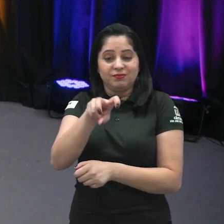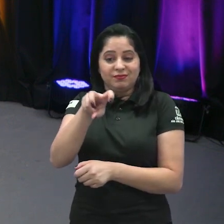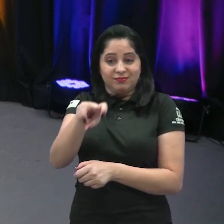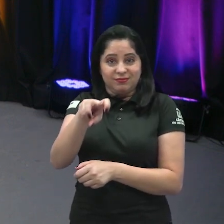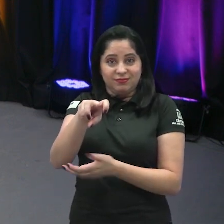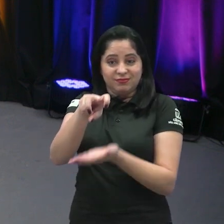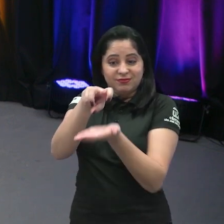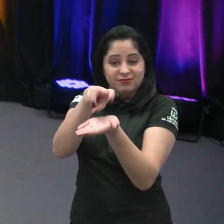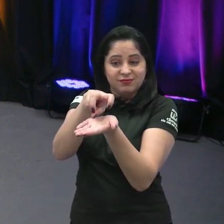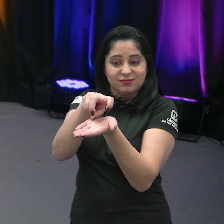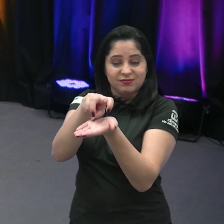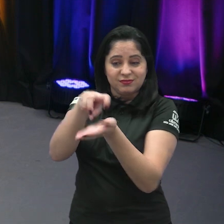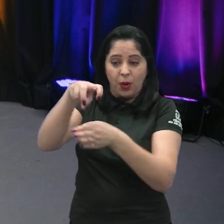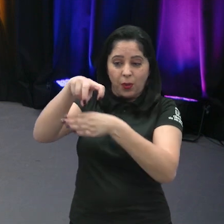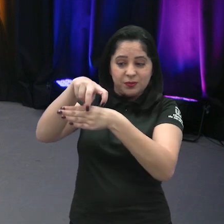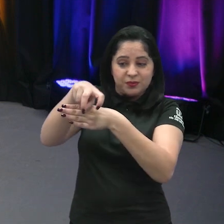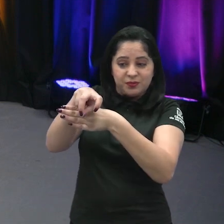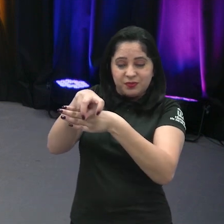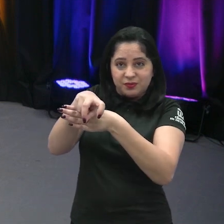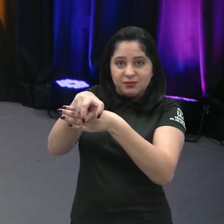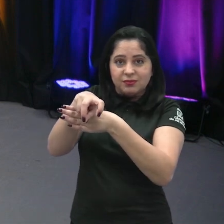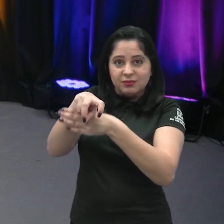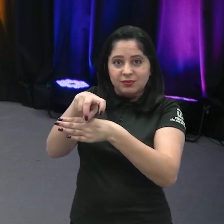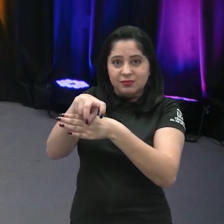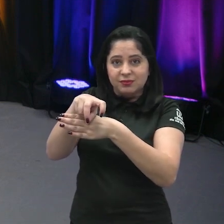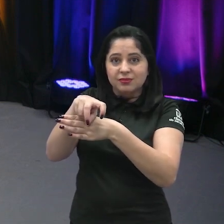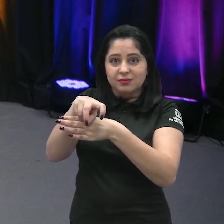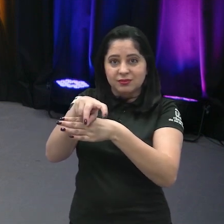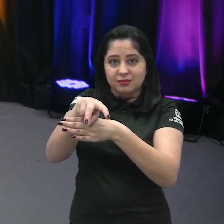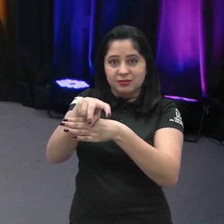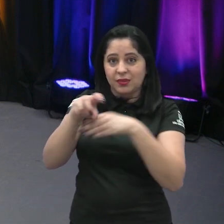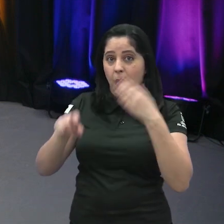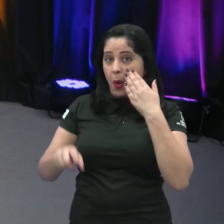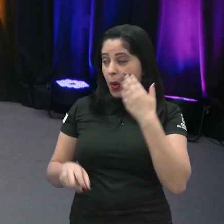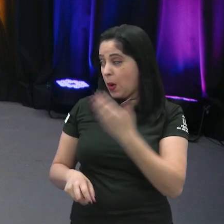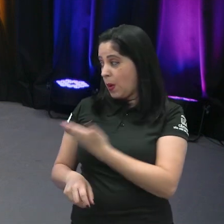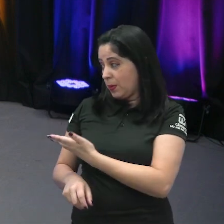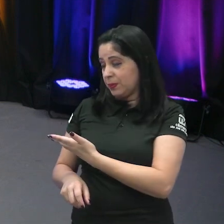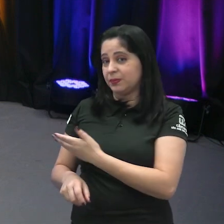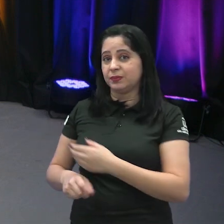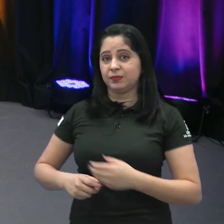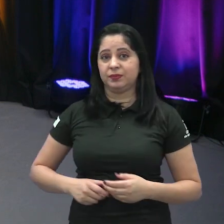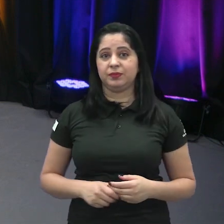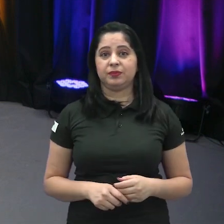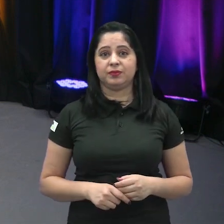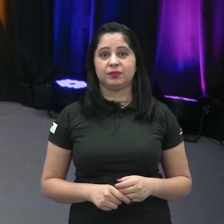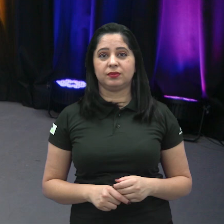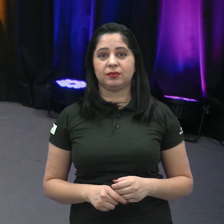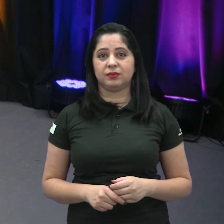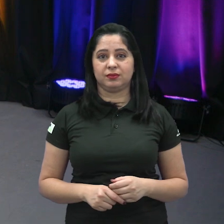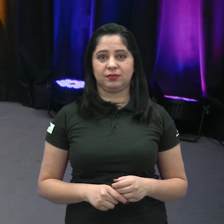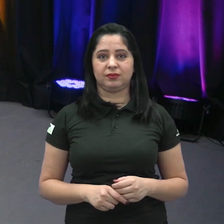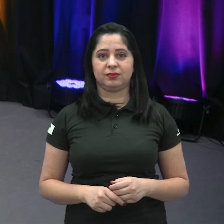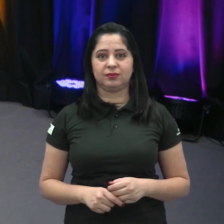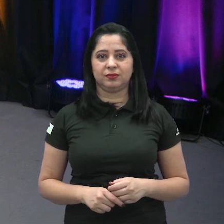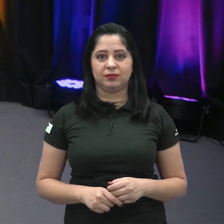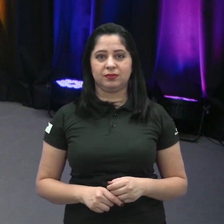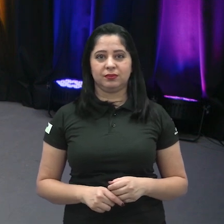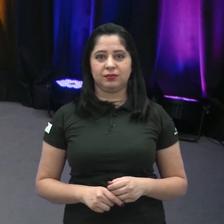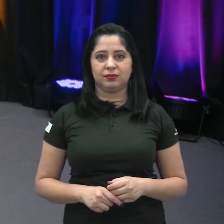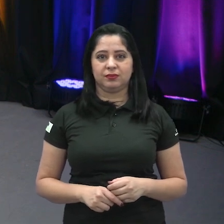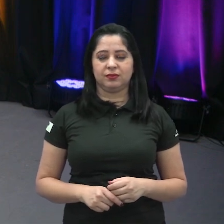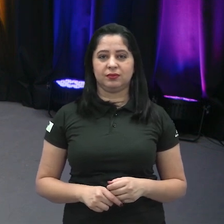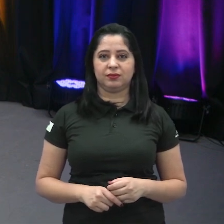pernas. Flexiona a sua perna aí, eu vou dar início na perna direita. Flexionou, senta em cima da sua região da coxa, nada de jogar